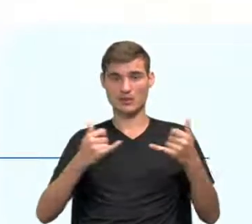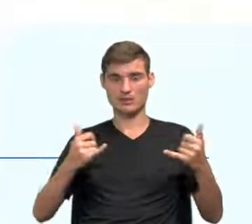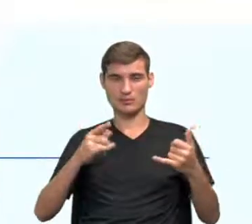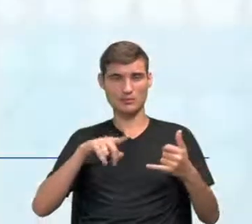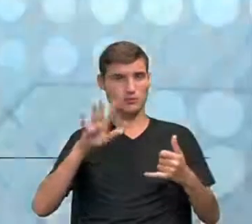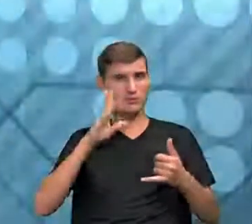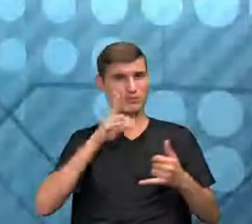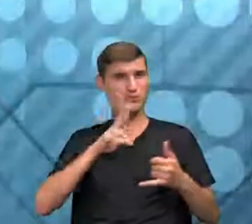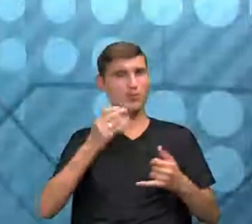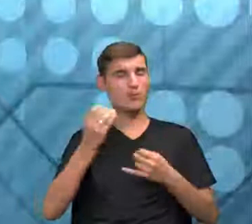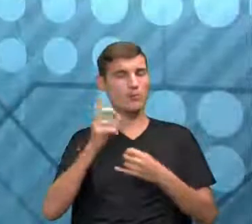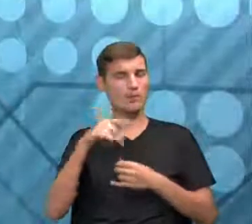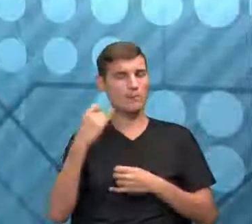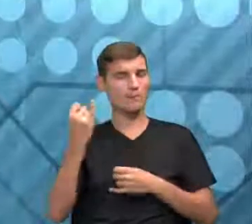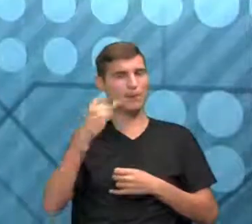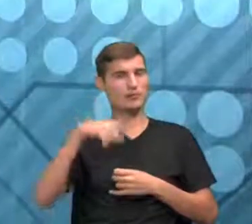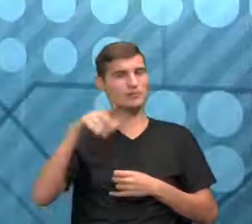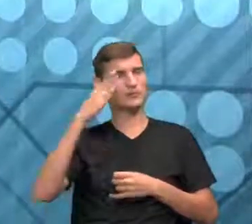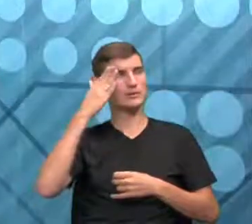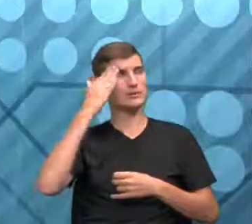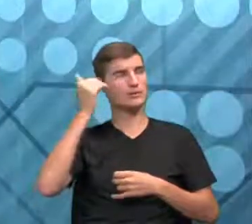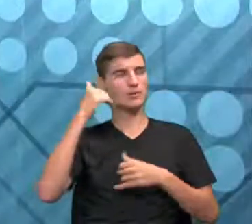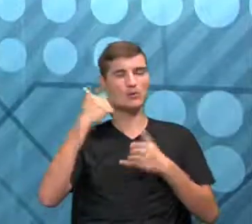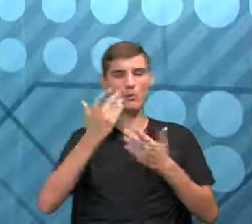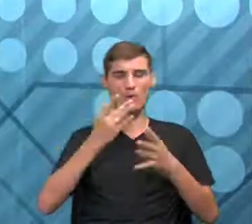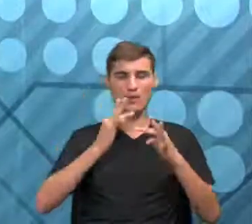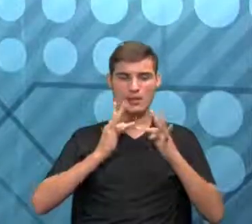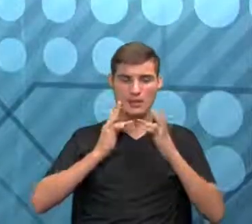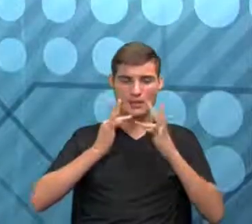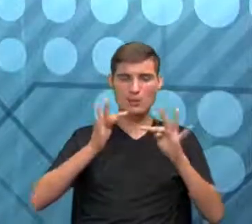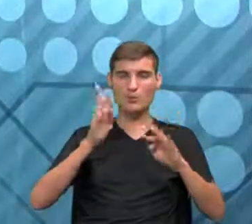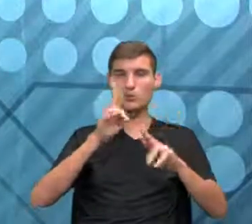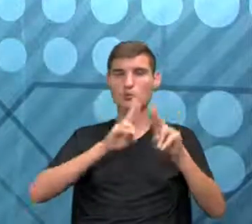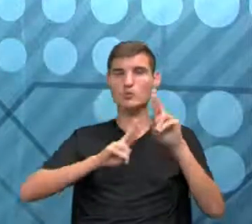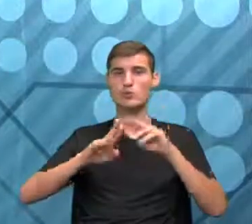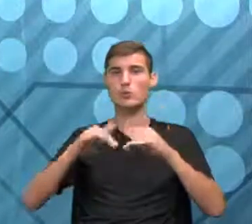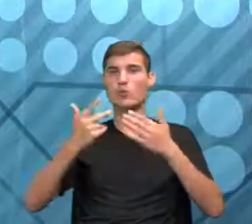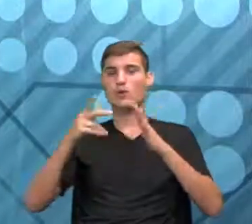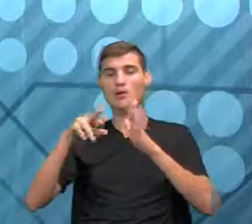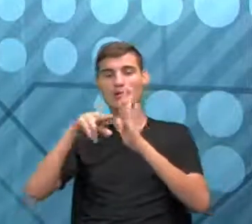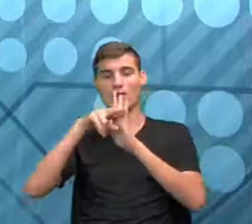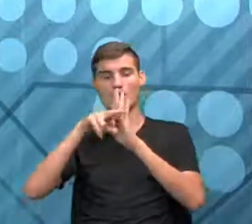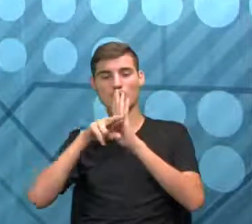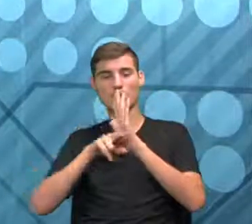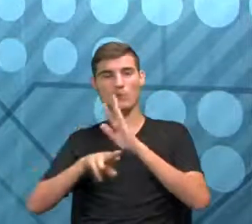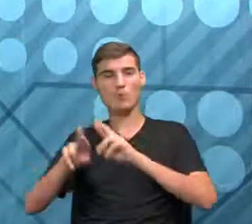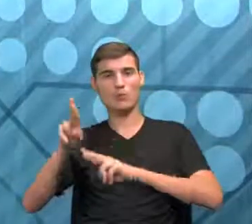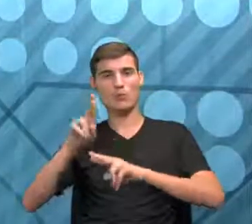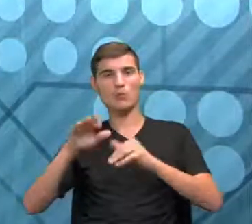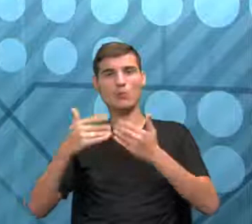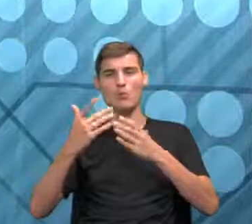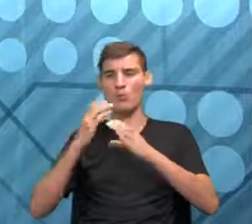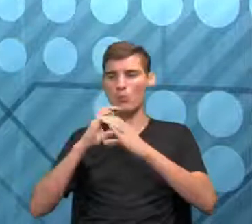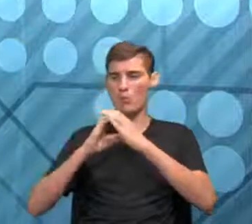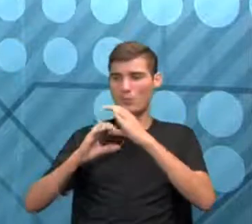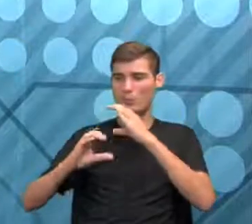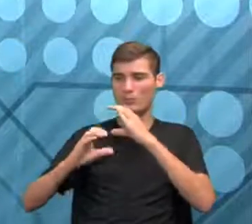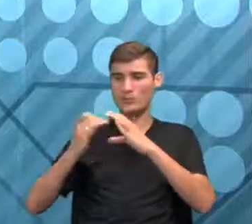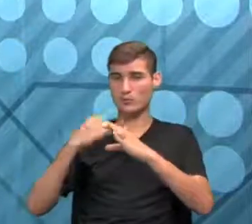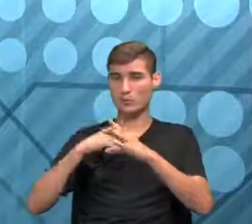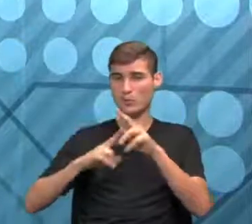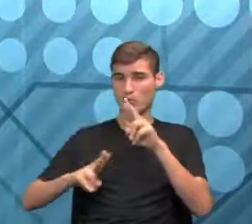viu como é importante saber que tecnologia utilizar, qual protocolo utilizar, qual que vai ser a comunicação, se eu vou